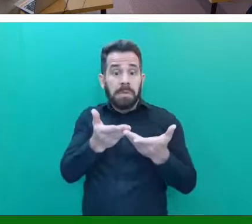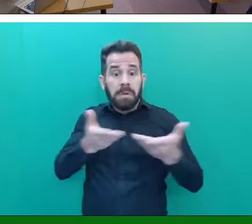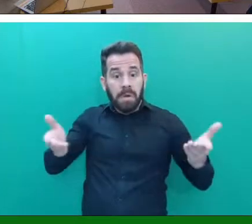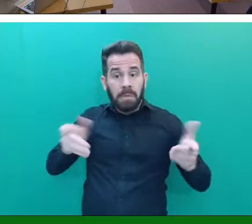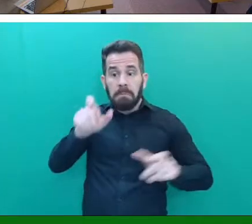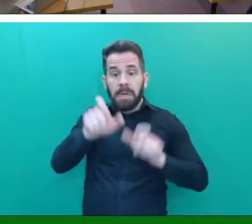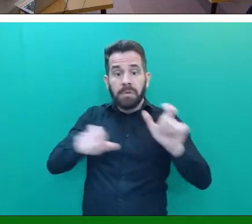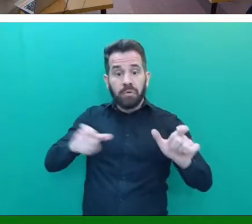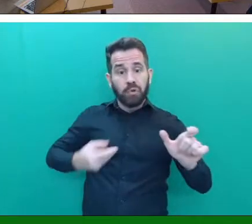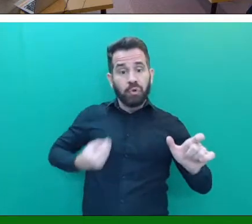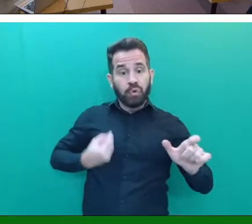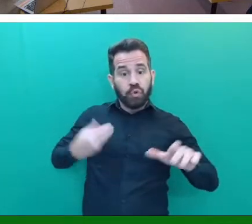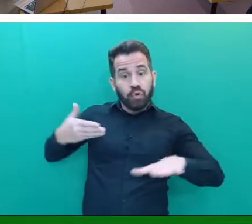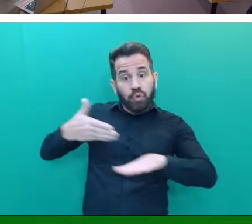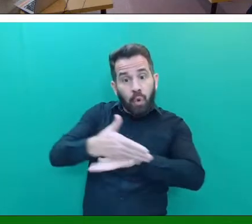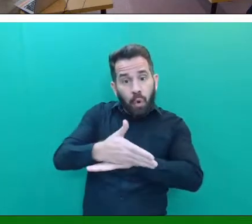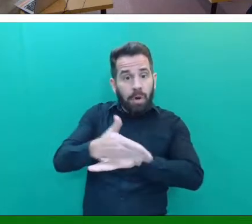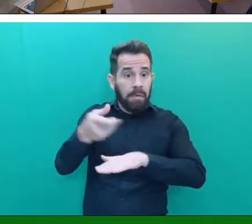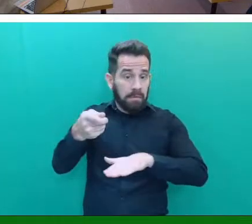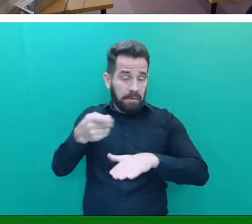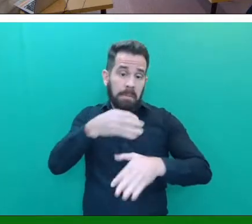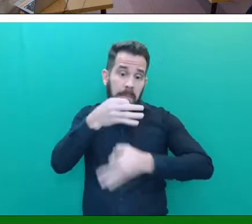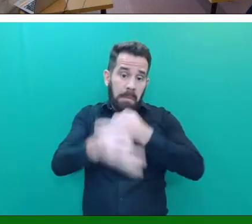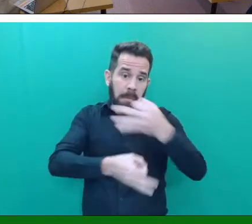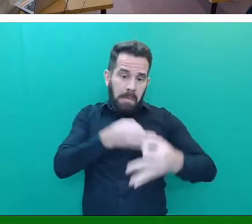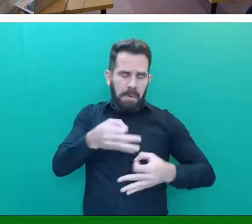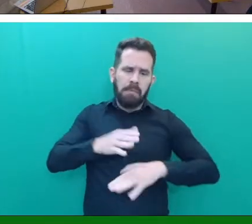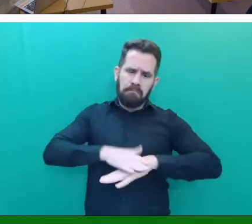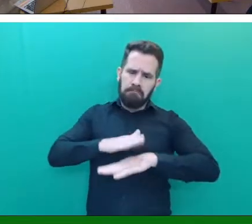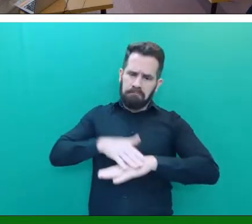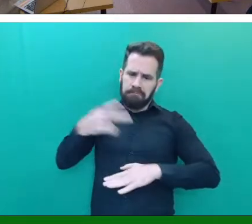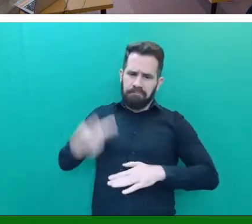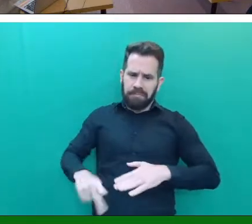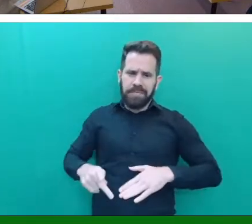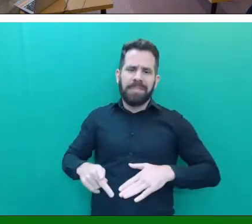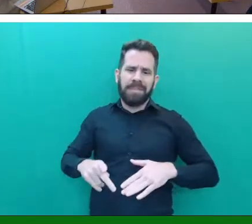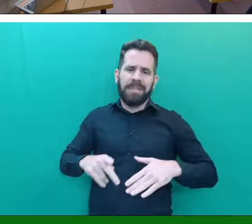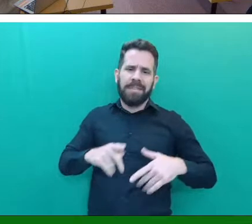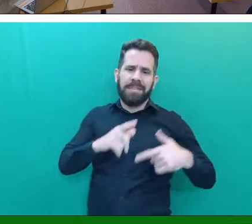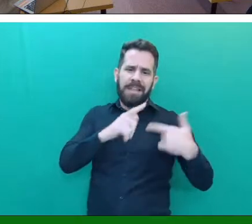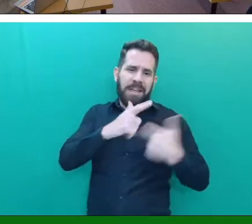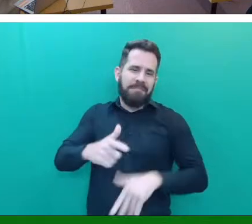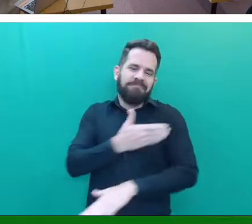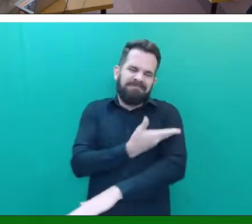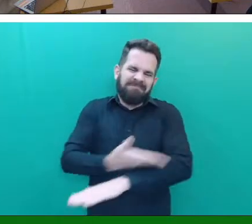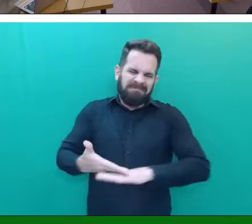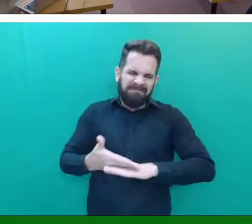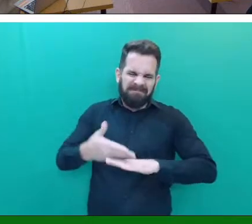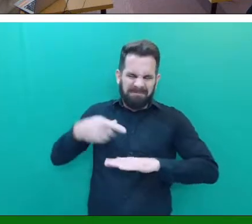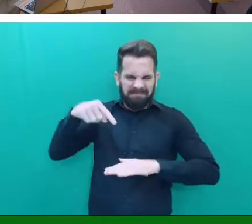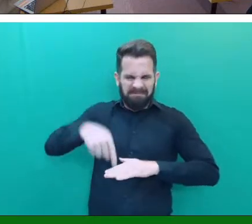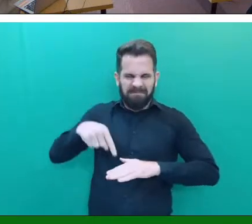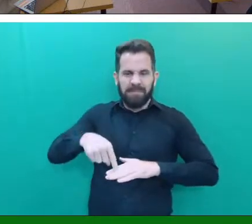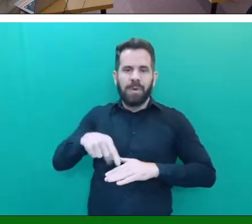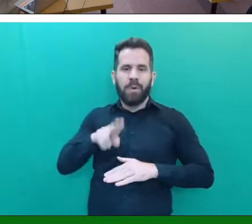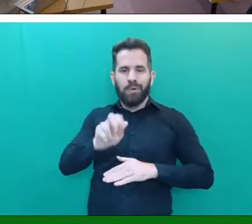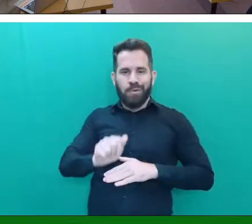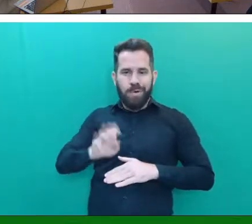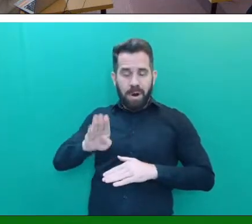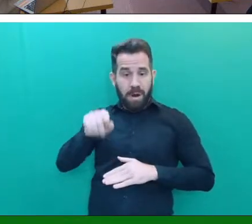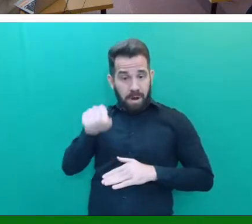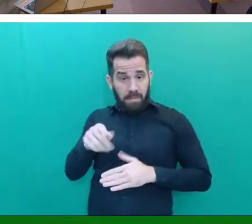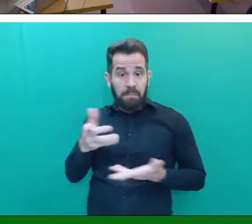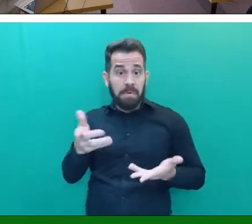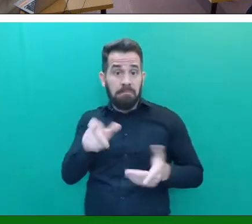segundo a liturgia, não é procedimento da casa, gostaria de perguntar se há algum doutor ou alguma doutora